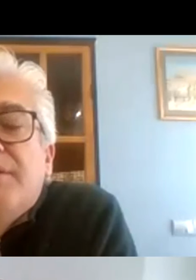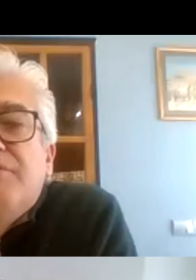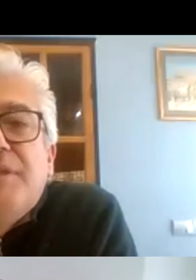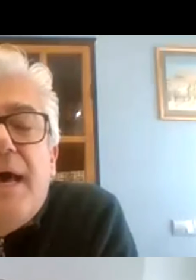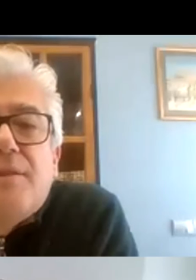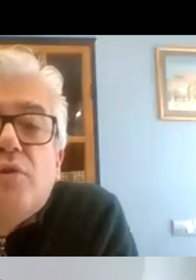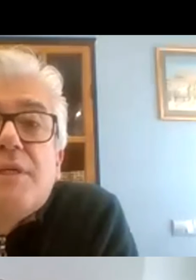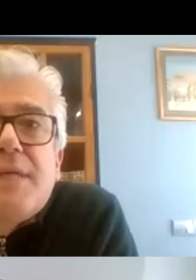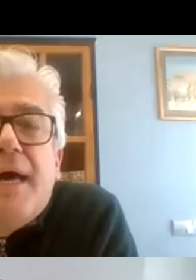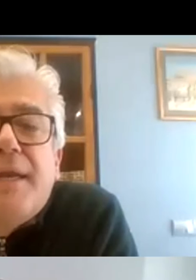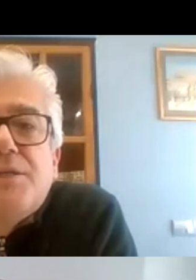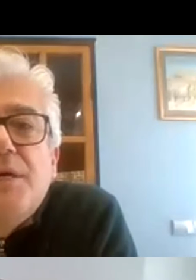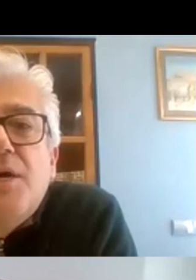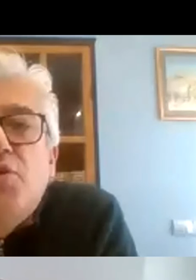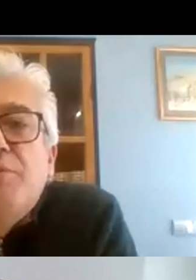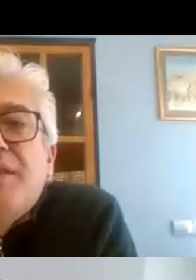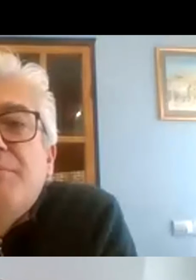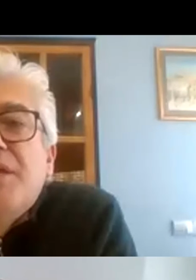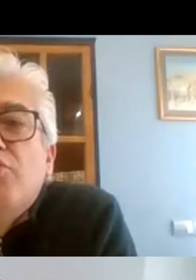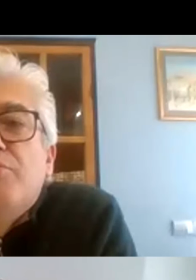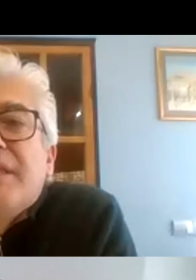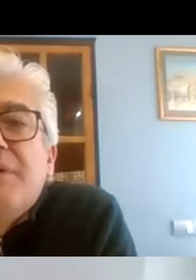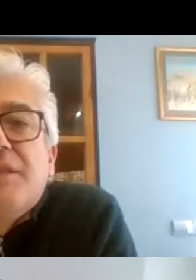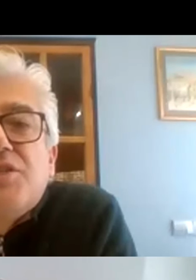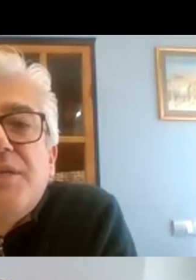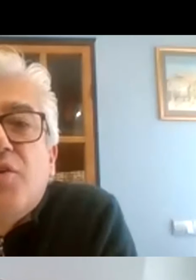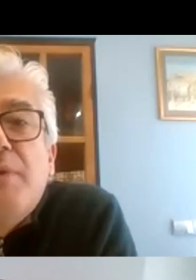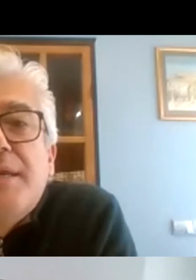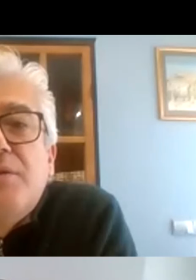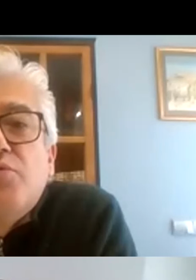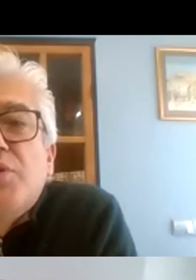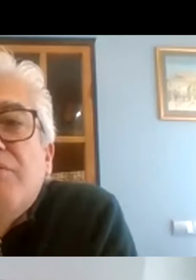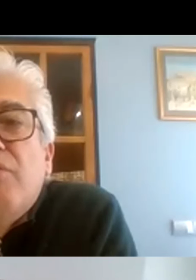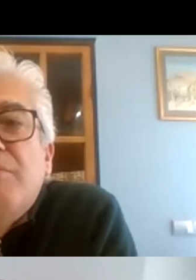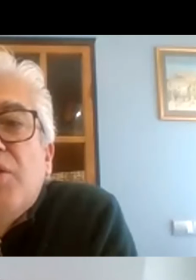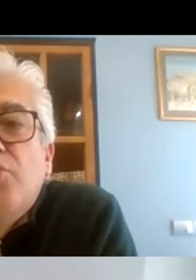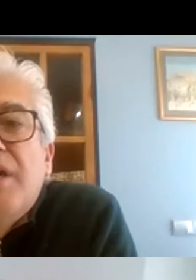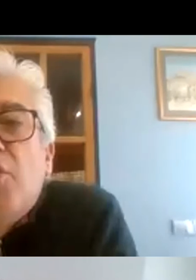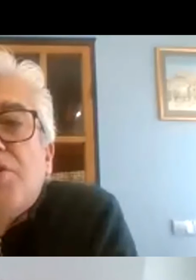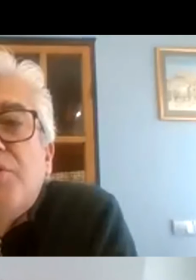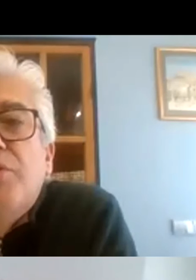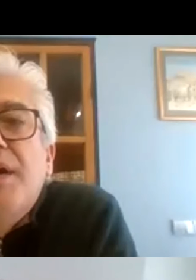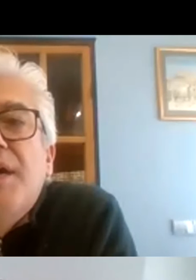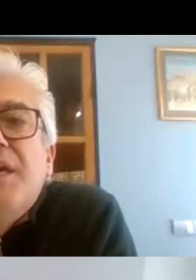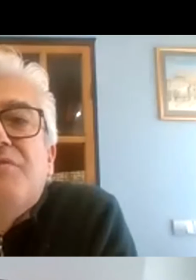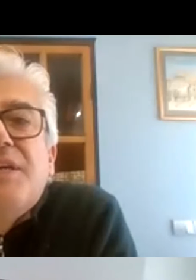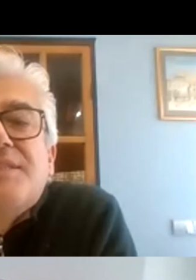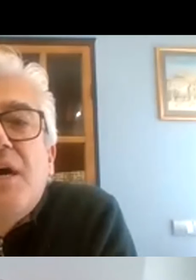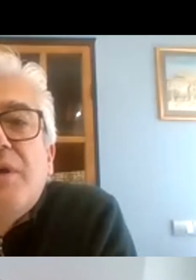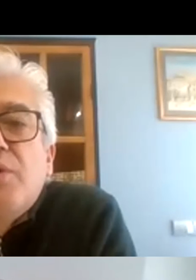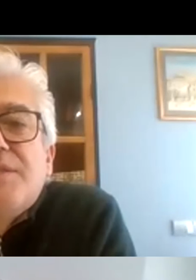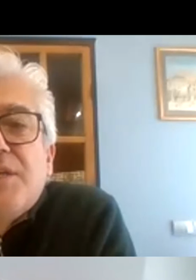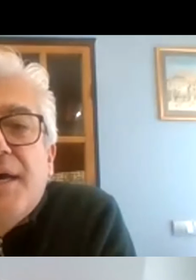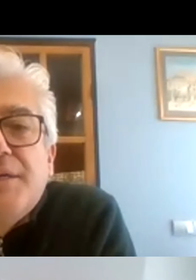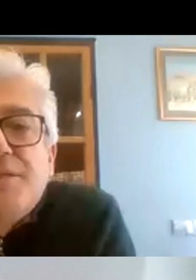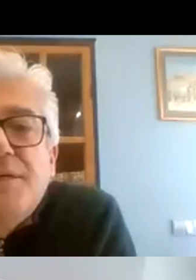sua atividade noutras áreas, nomeadamente no Departamento da Genética Humana, no seu envolvimento no diagnóstico e investigação